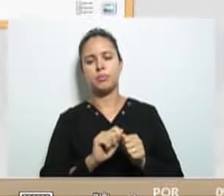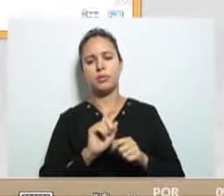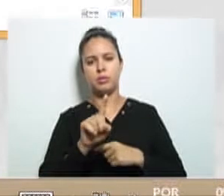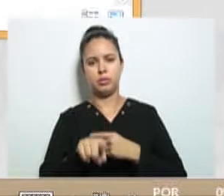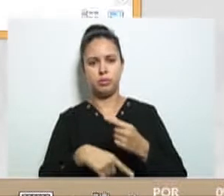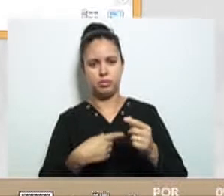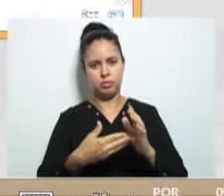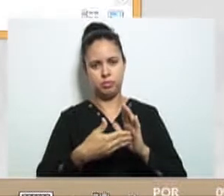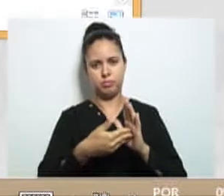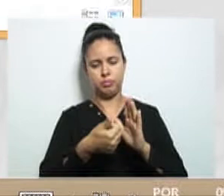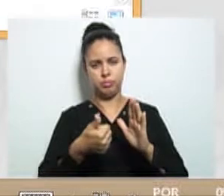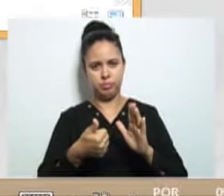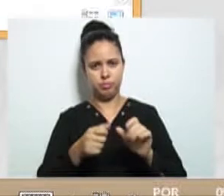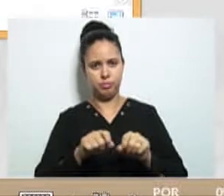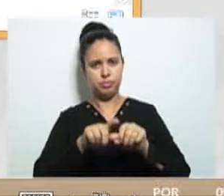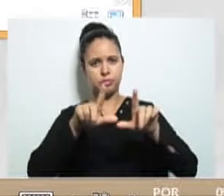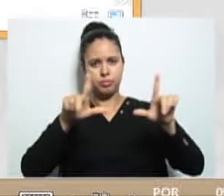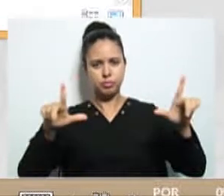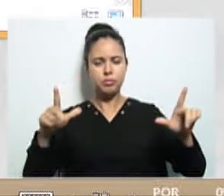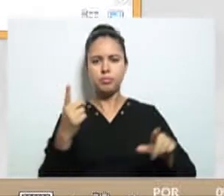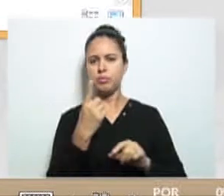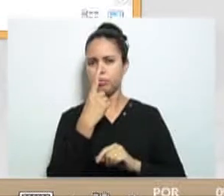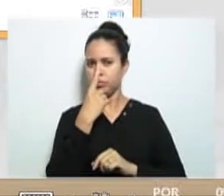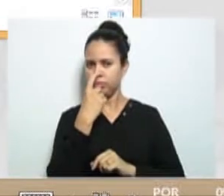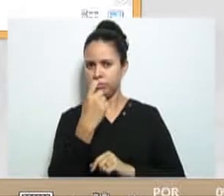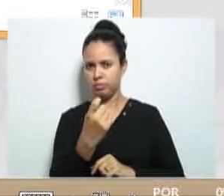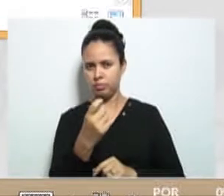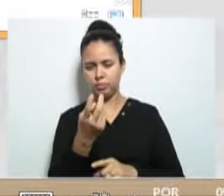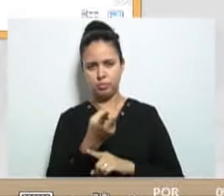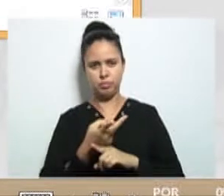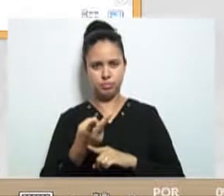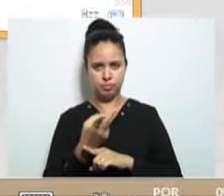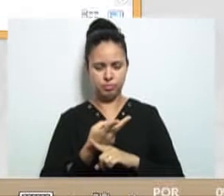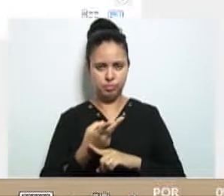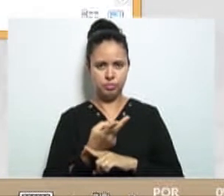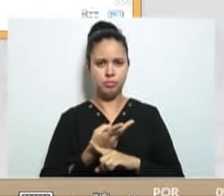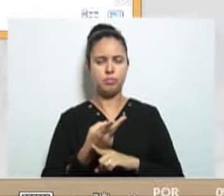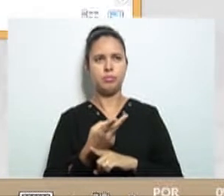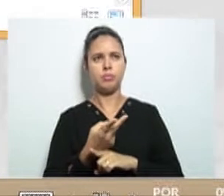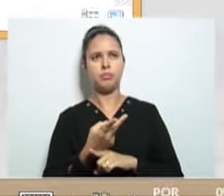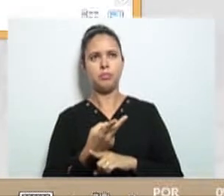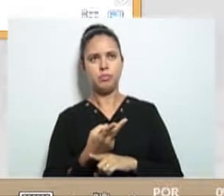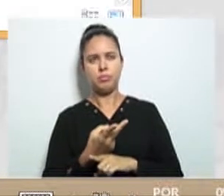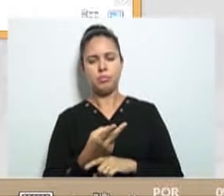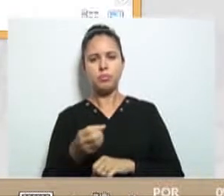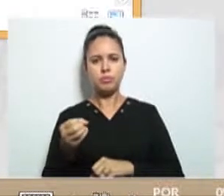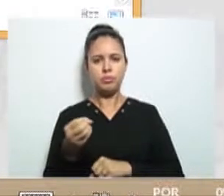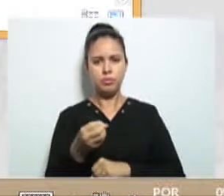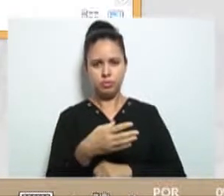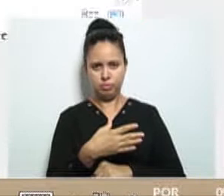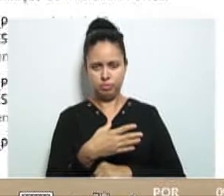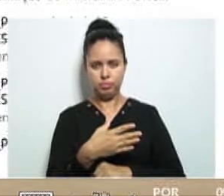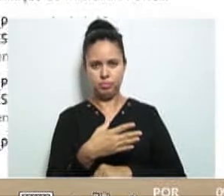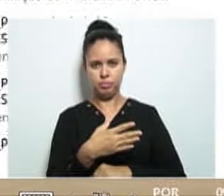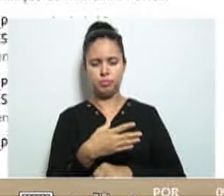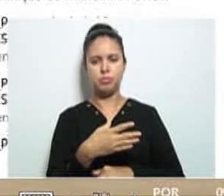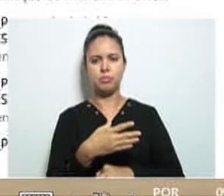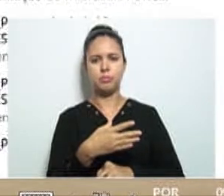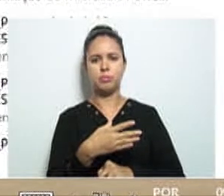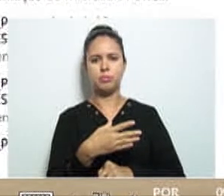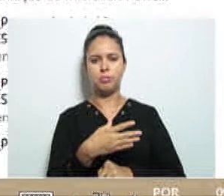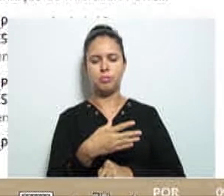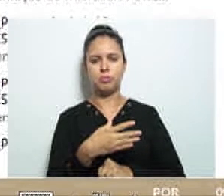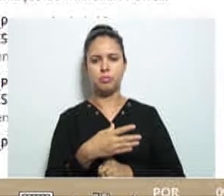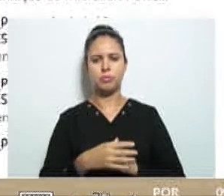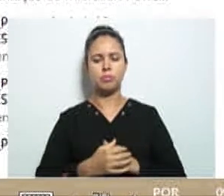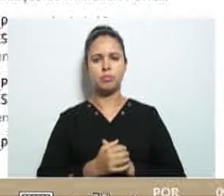restaurar. Vou abrir a minha lixeira aqui, ó. Essa nova janela que abriu no meu computador, a gente chama de... Aliás, janela,